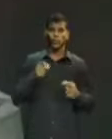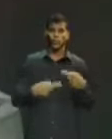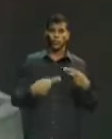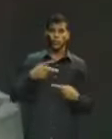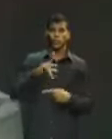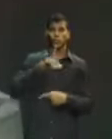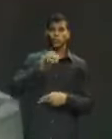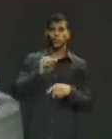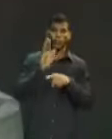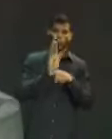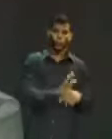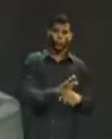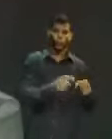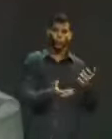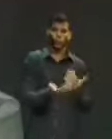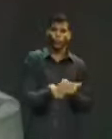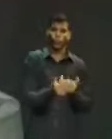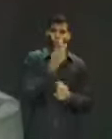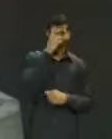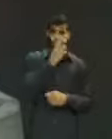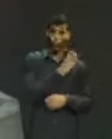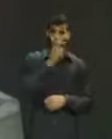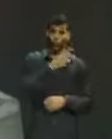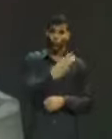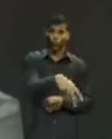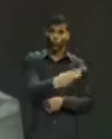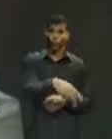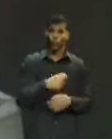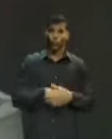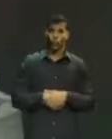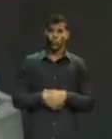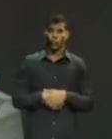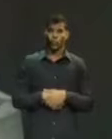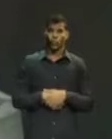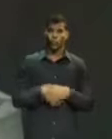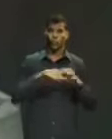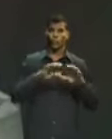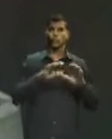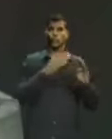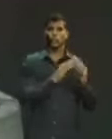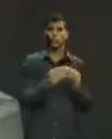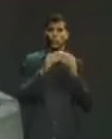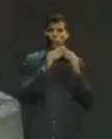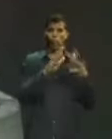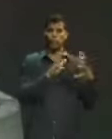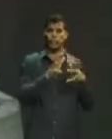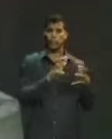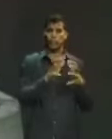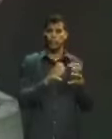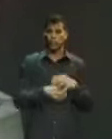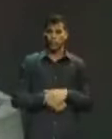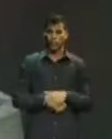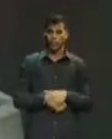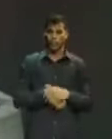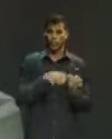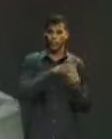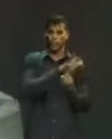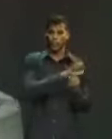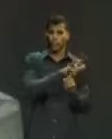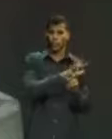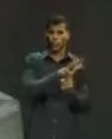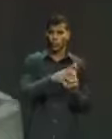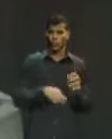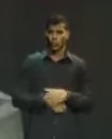de juventude e cultura no território, uma relação conflituosa na comunidade, as ameaças permanentes, a grande circulação